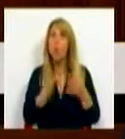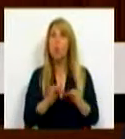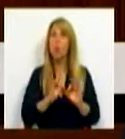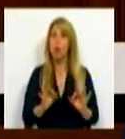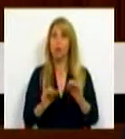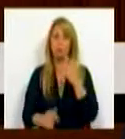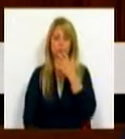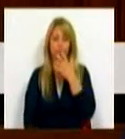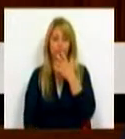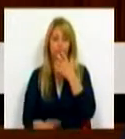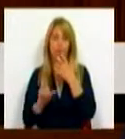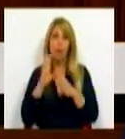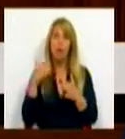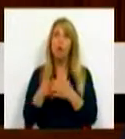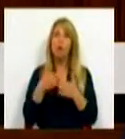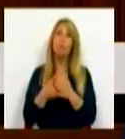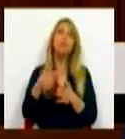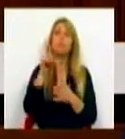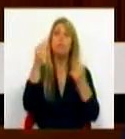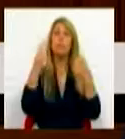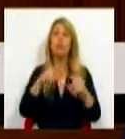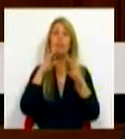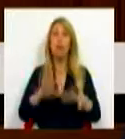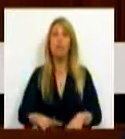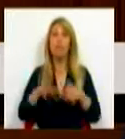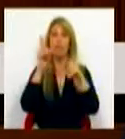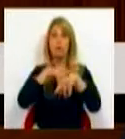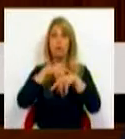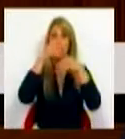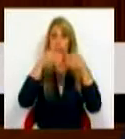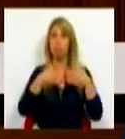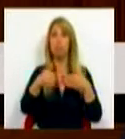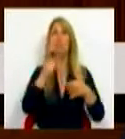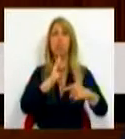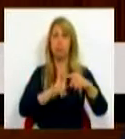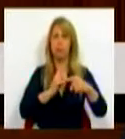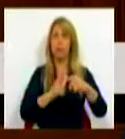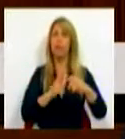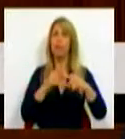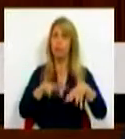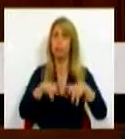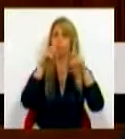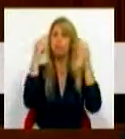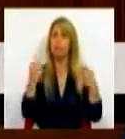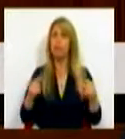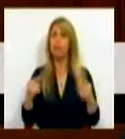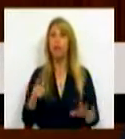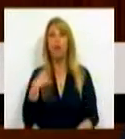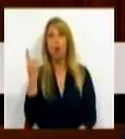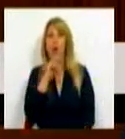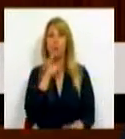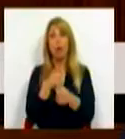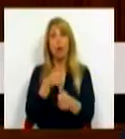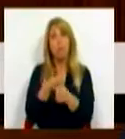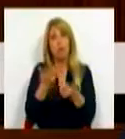que também teve uma evolução ao longo do tempo, positiva, e que nós tivemos sempre a oportunidade de